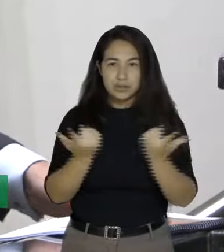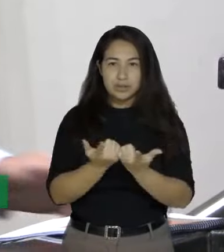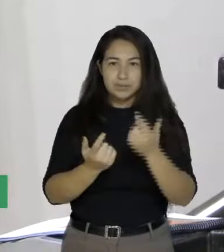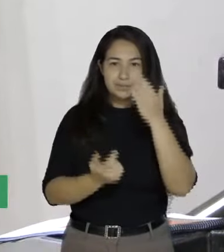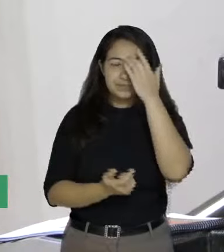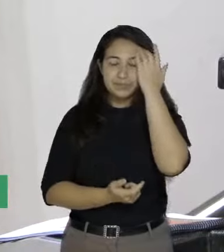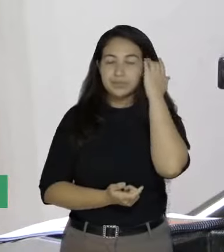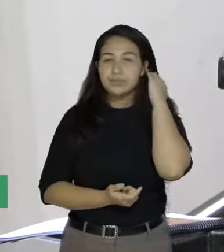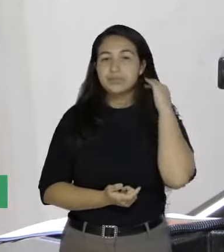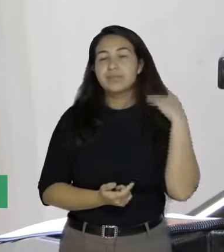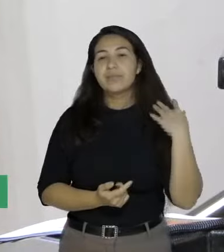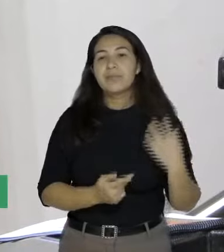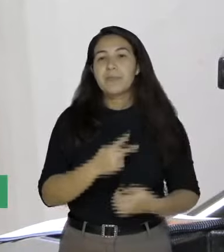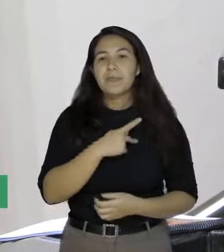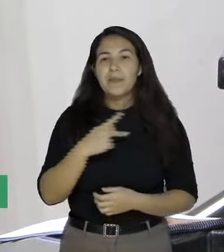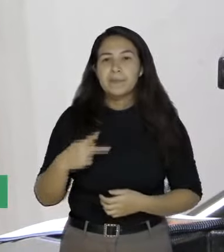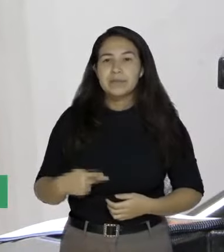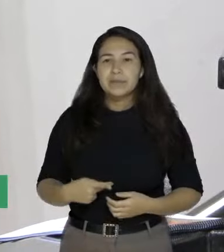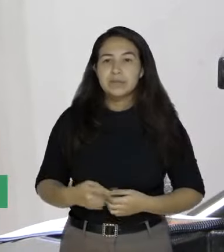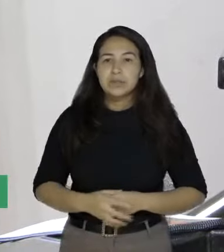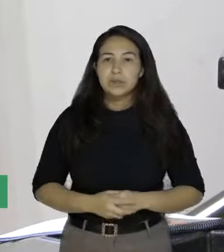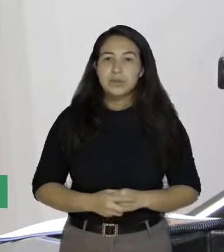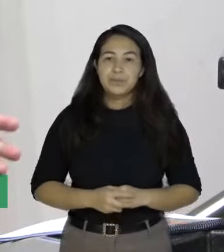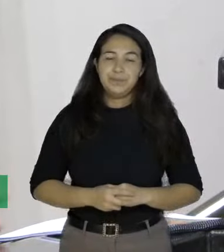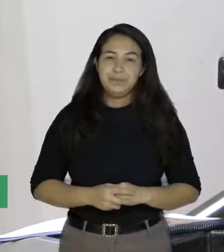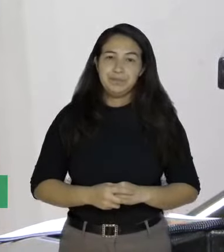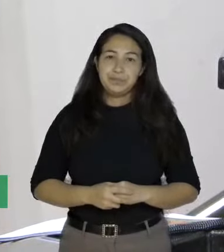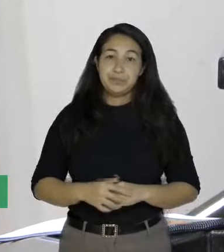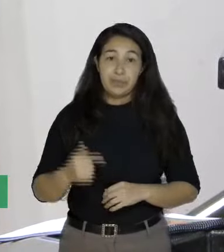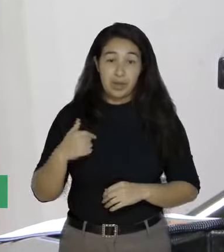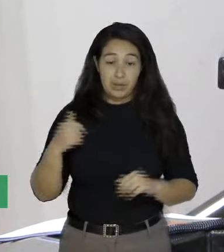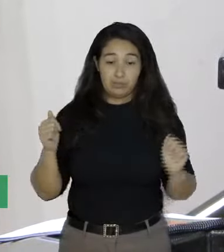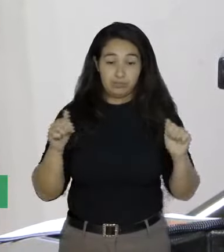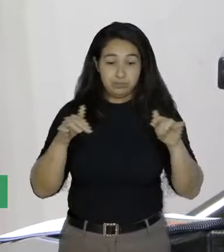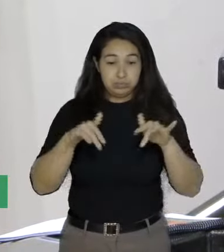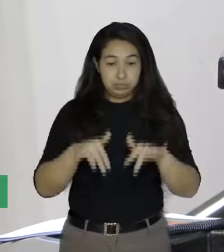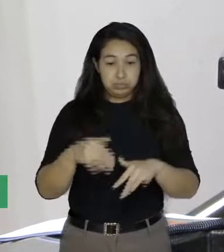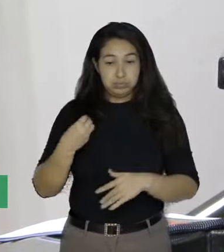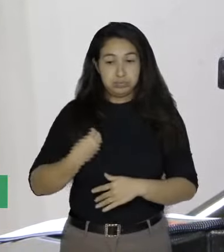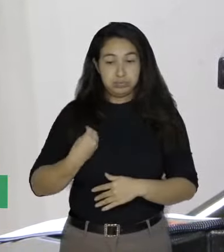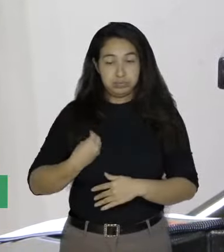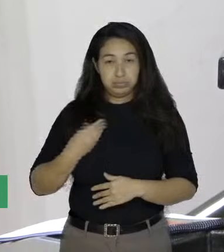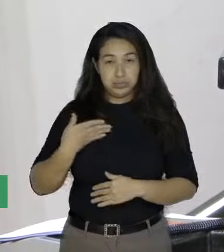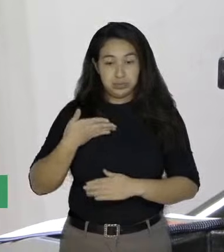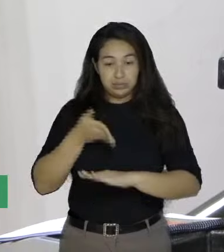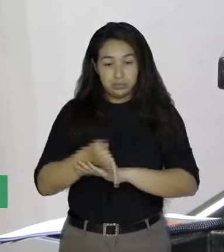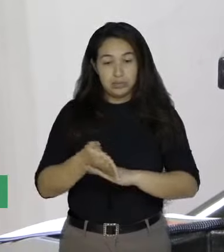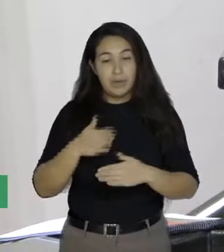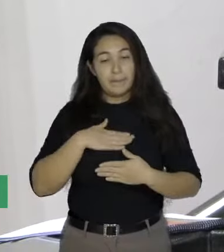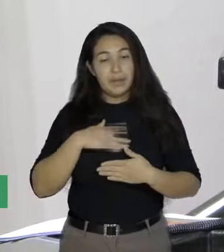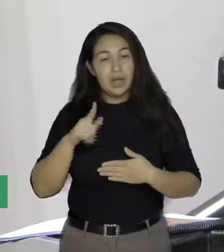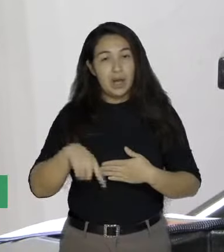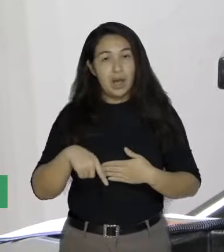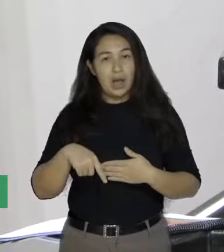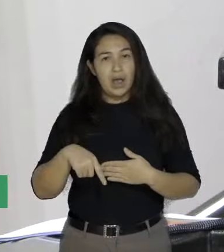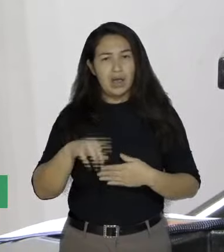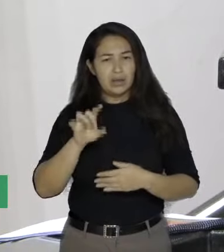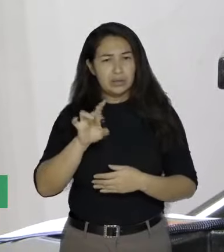o presidente senhoras e senhores deputados a minha presença hoje aqui é mais do que cumprir uma